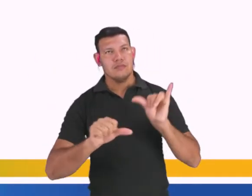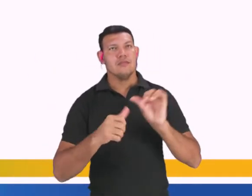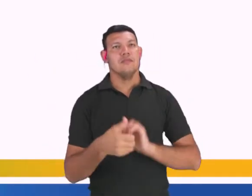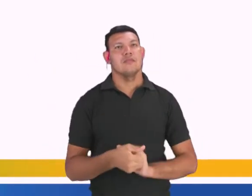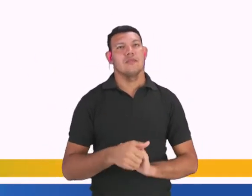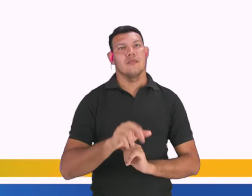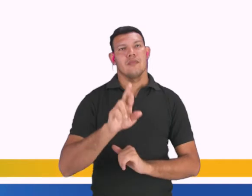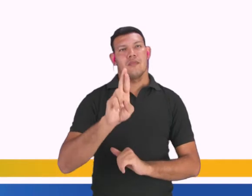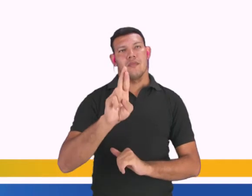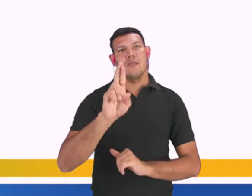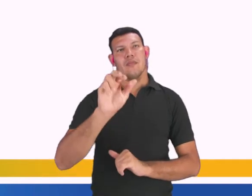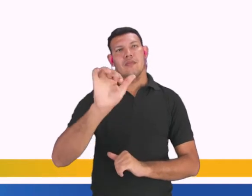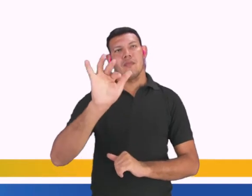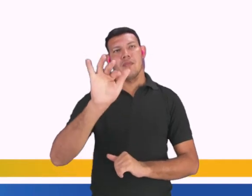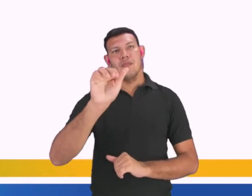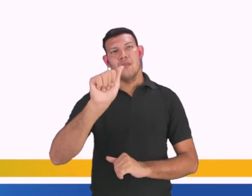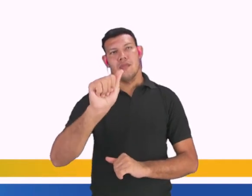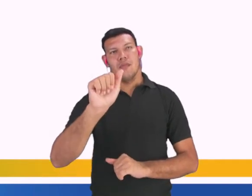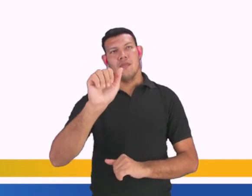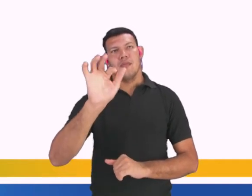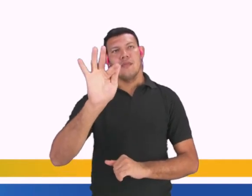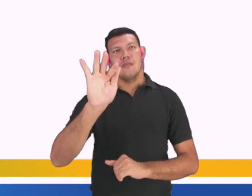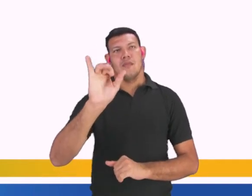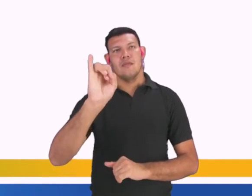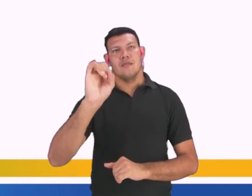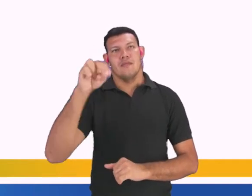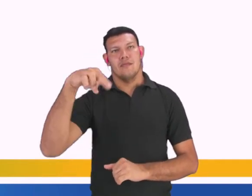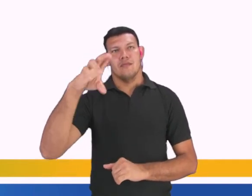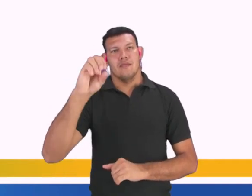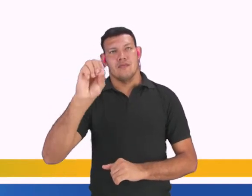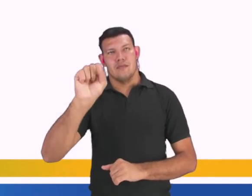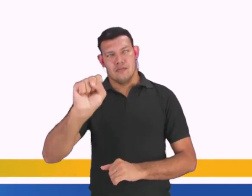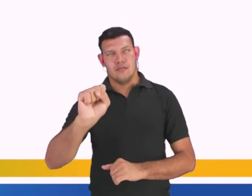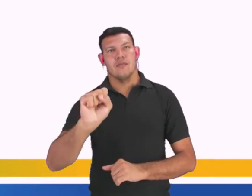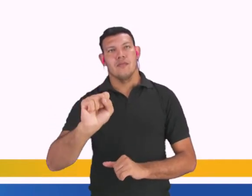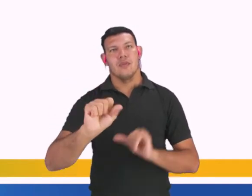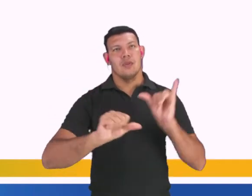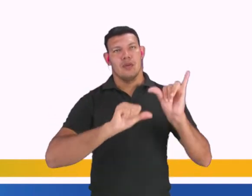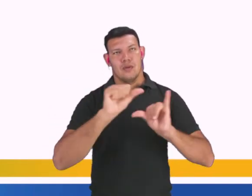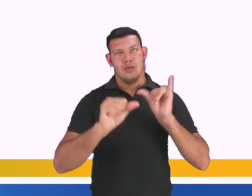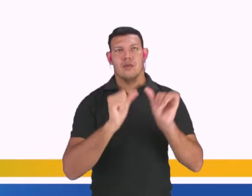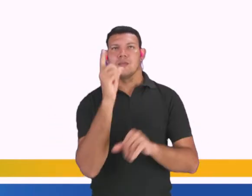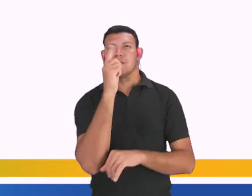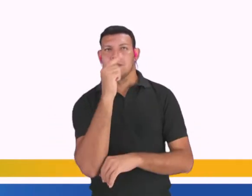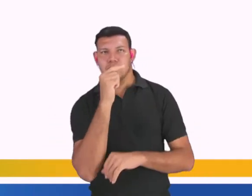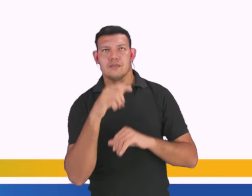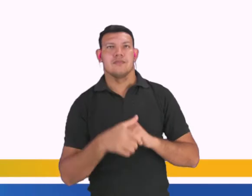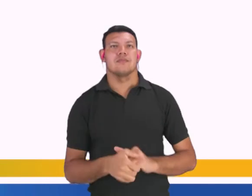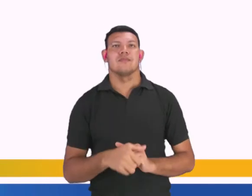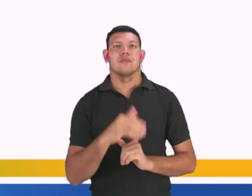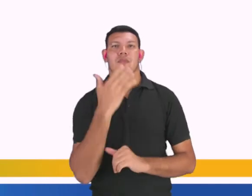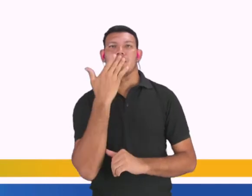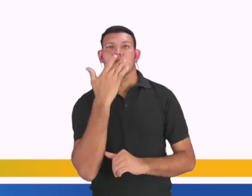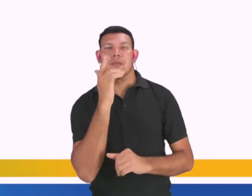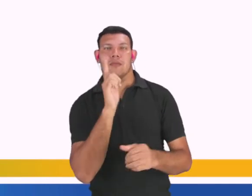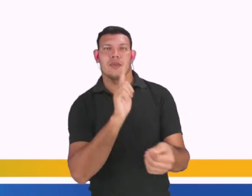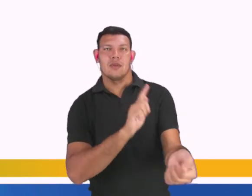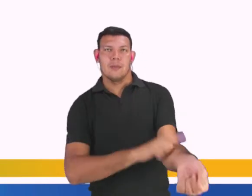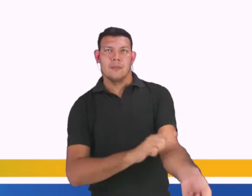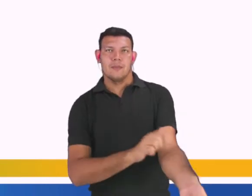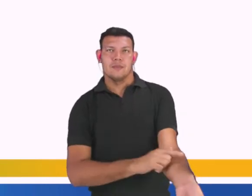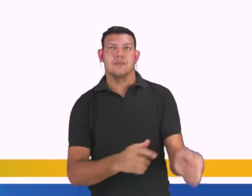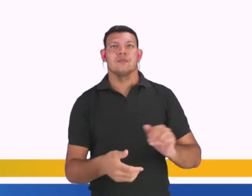água, que vai formar glicose, frutose e galactose, a sacarose que reage com a água, e também o processo